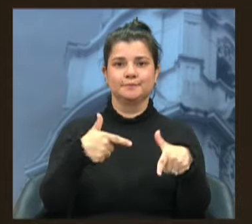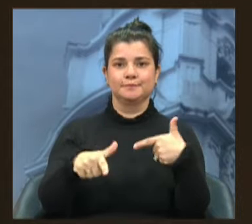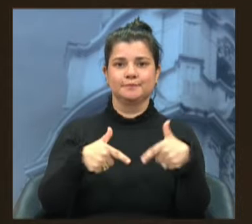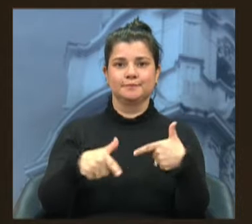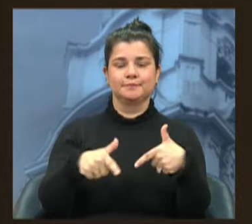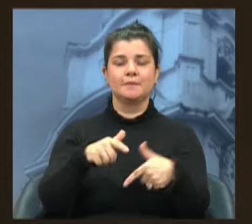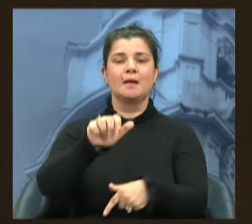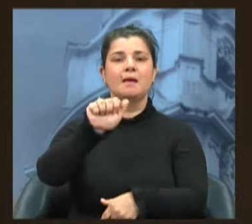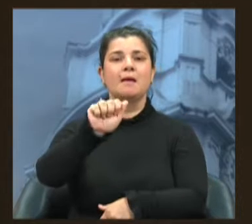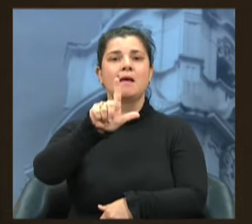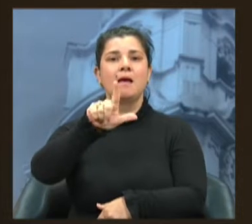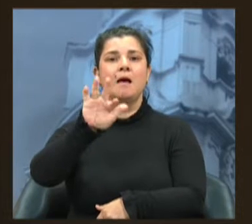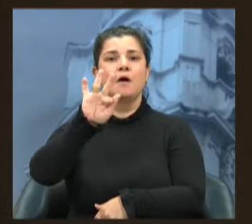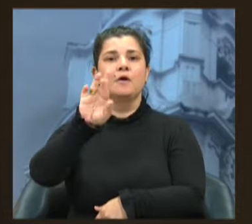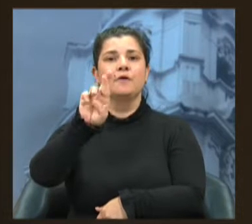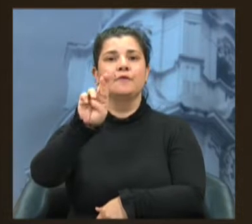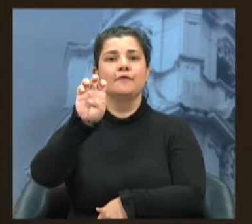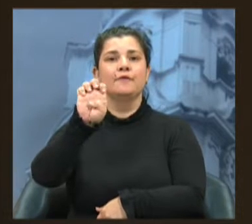Alfredo Gomes Rocha.